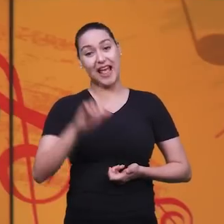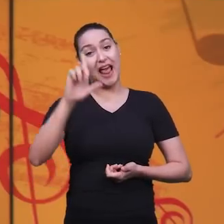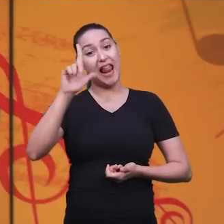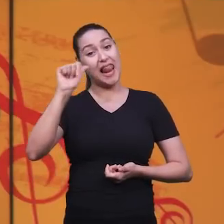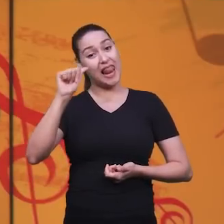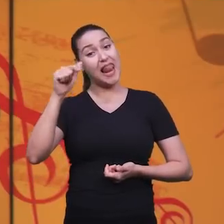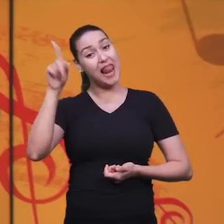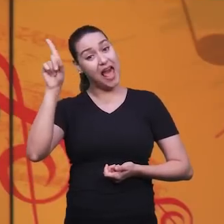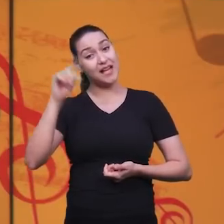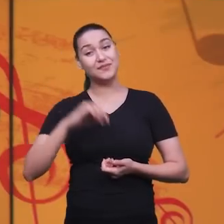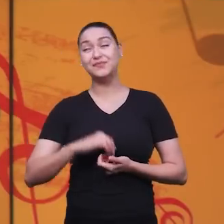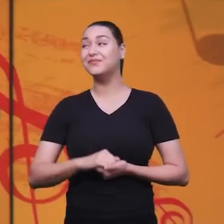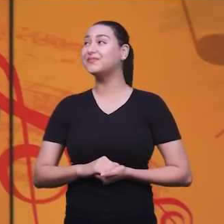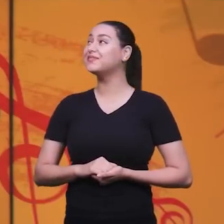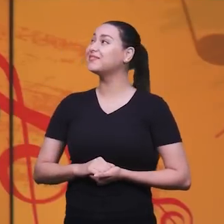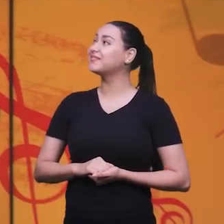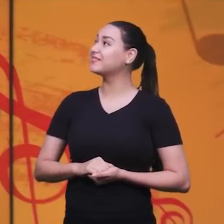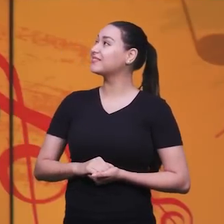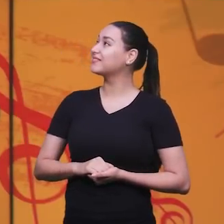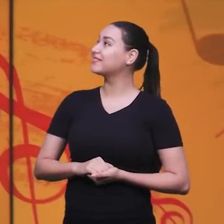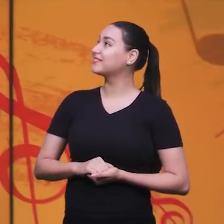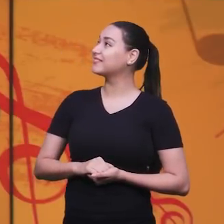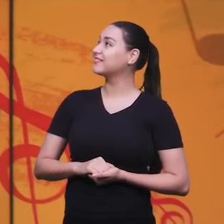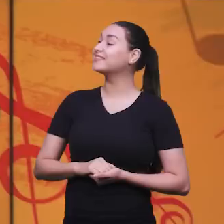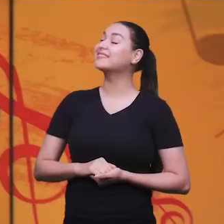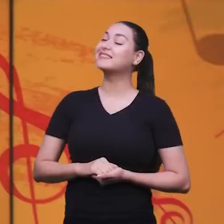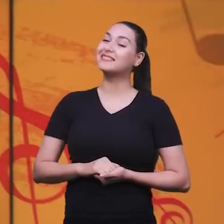e notinha Lá.